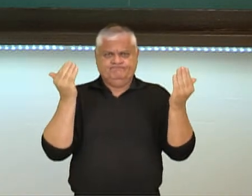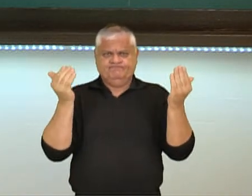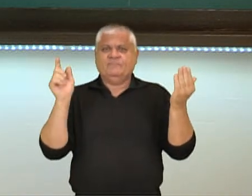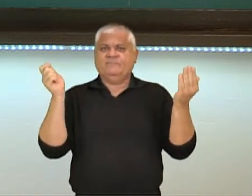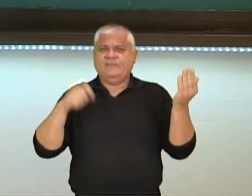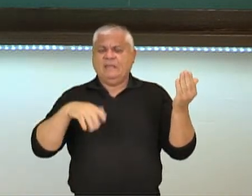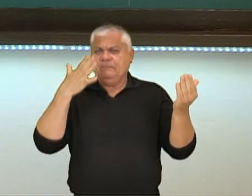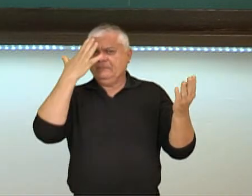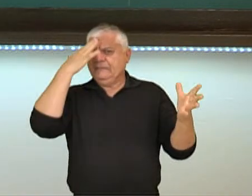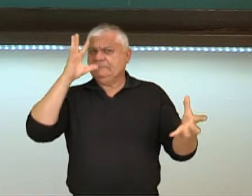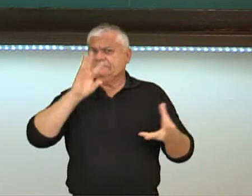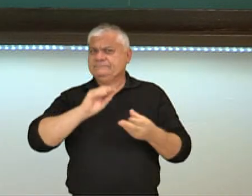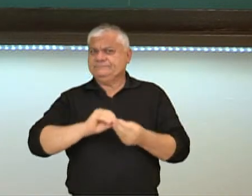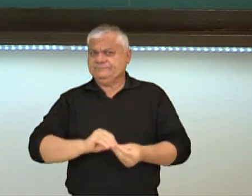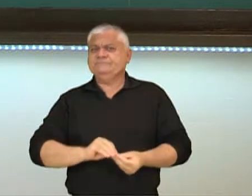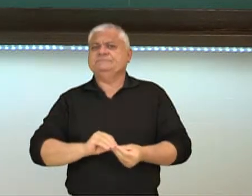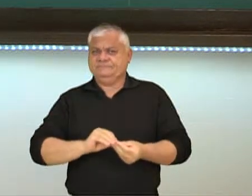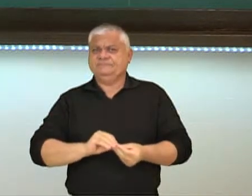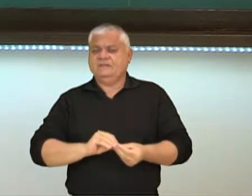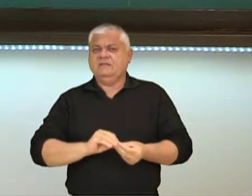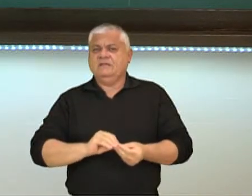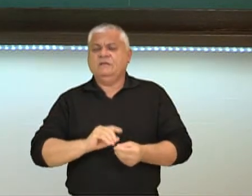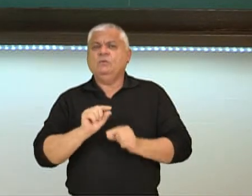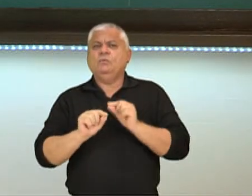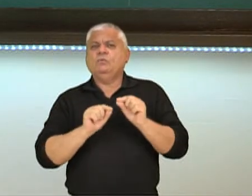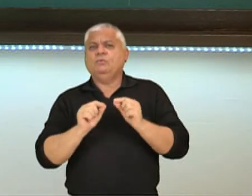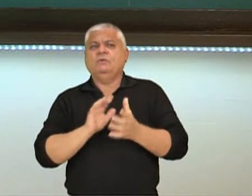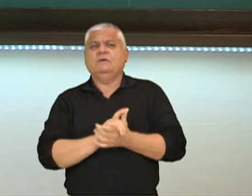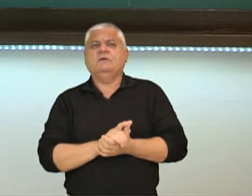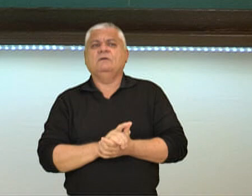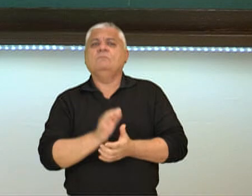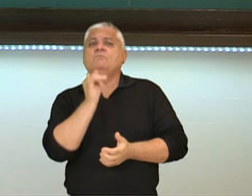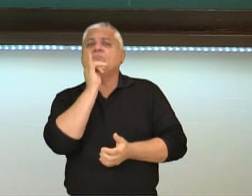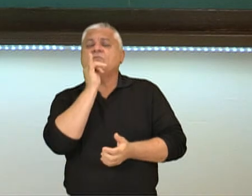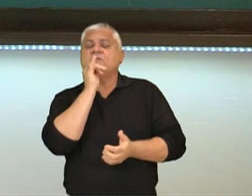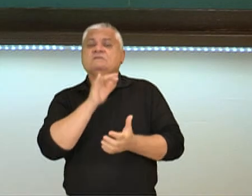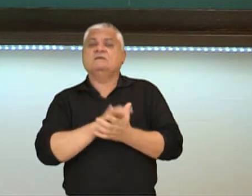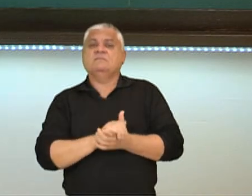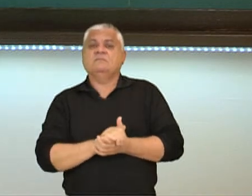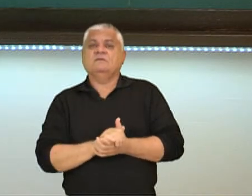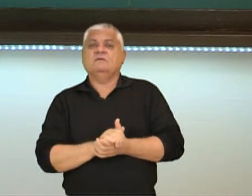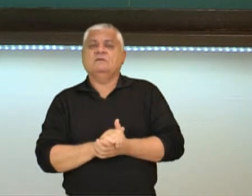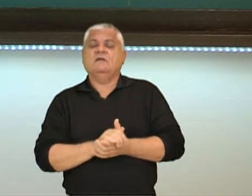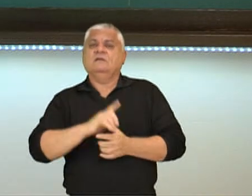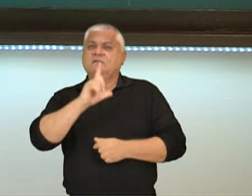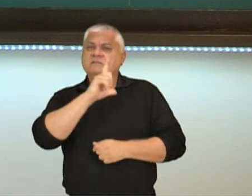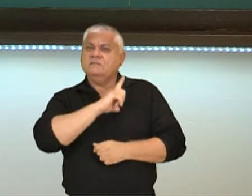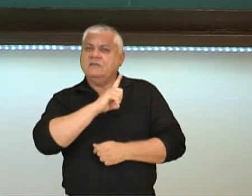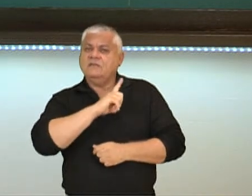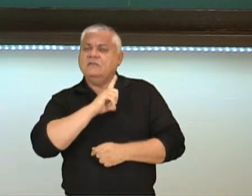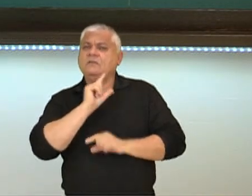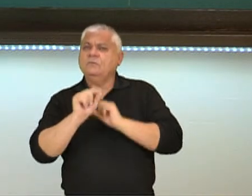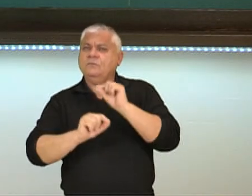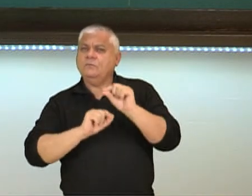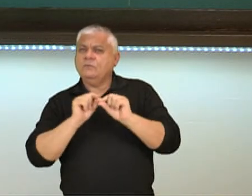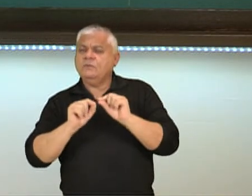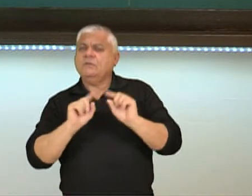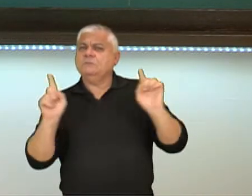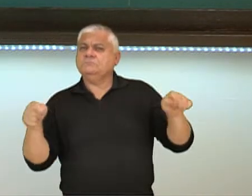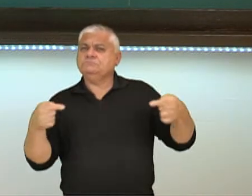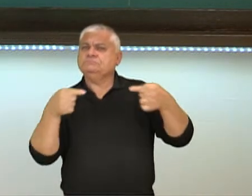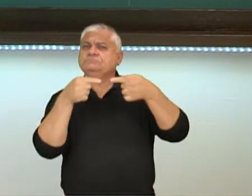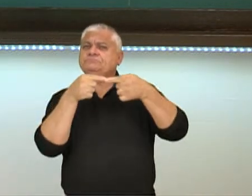gente conseguir chegar a essa informação nossa aqui. Então, sim, ela tenta, ou ela tem